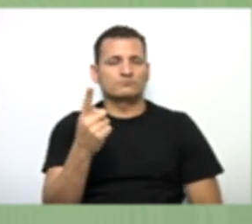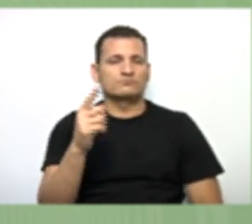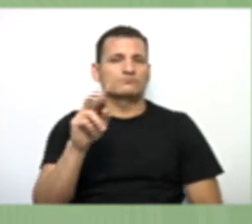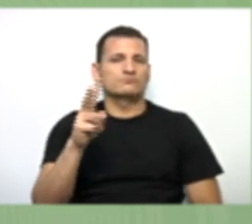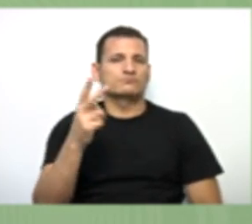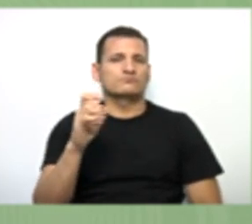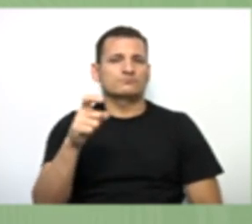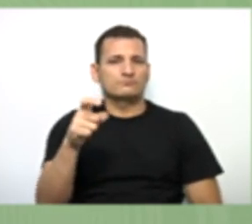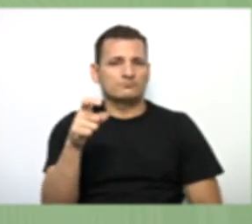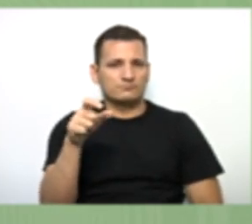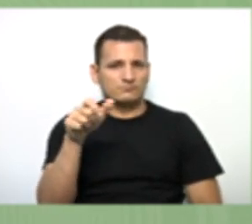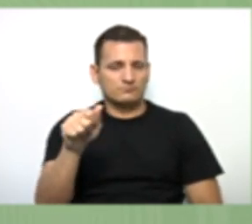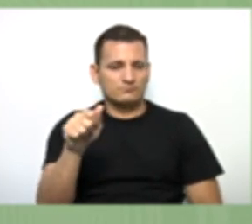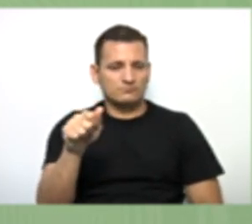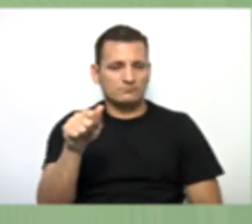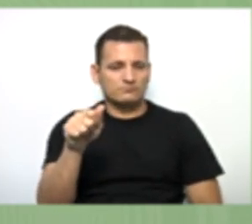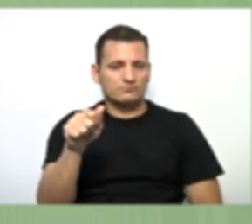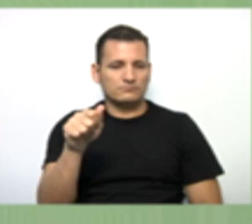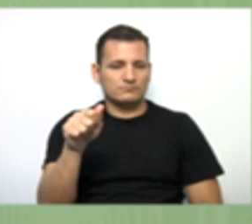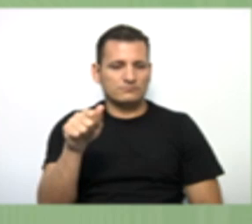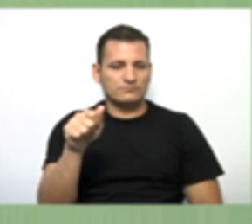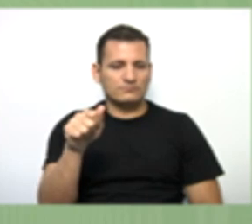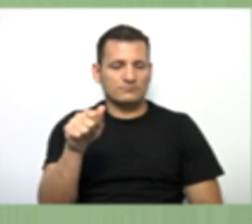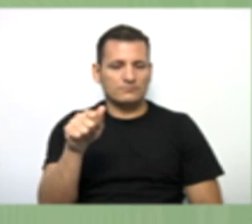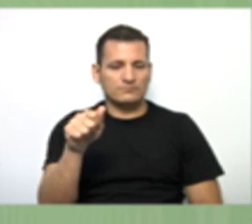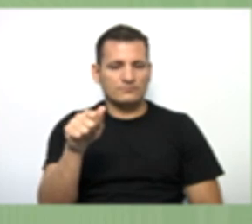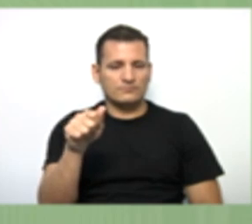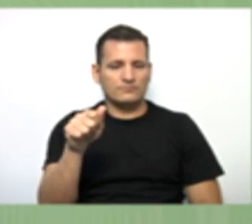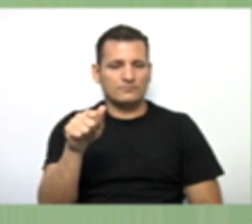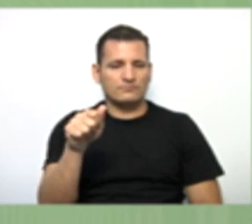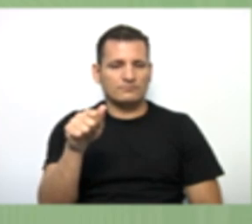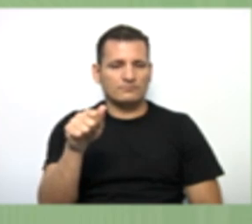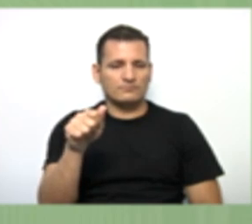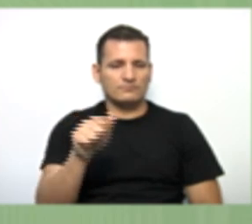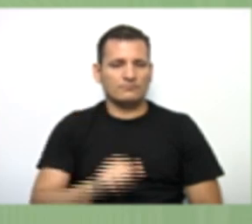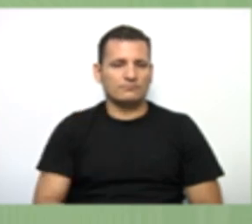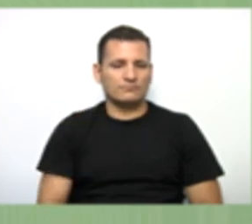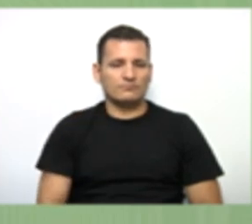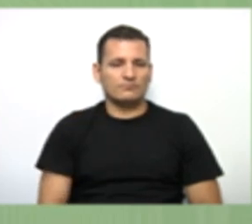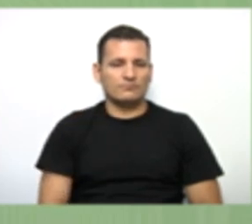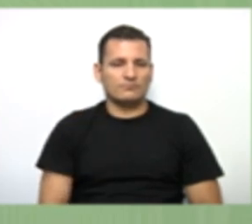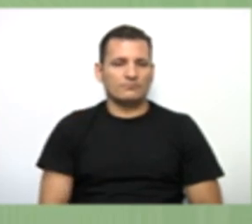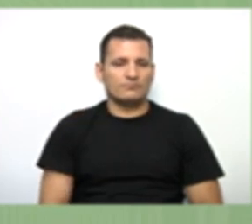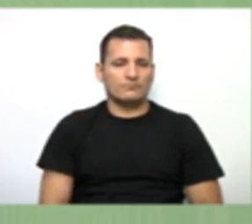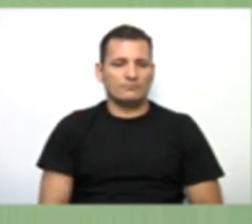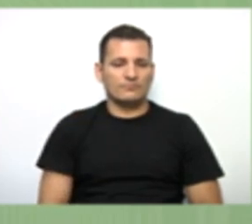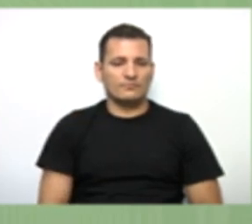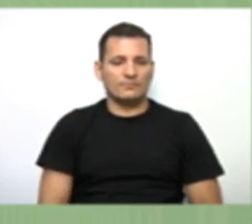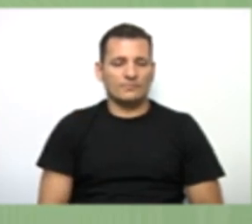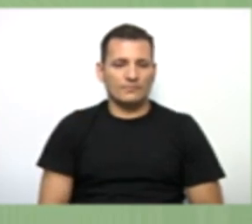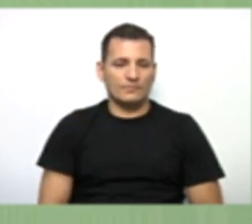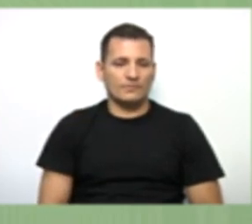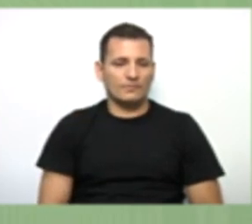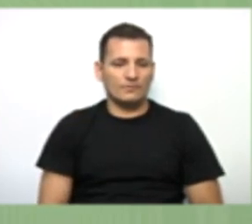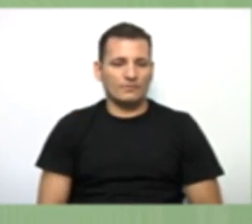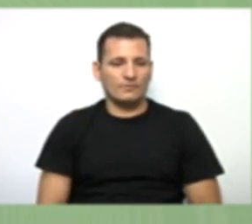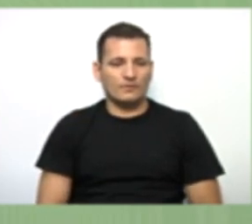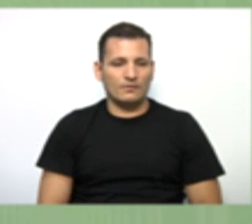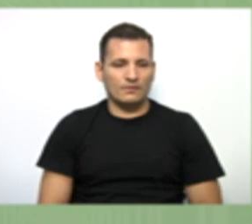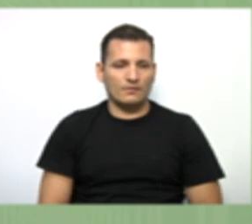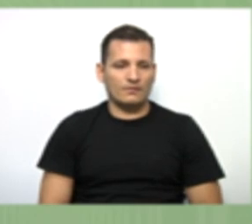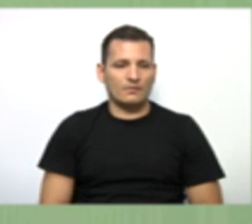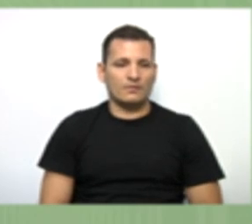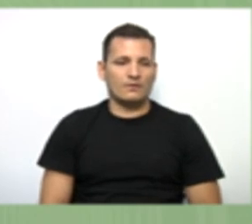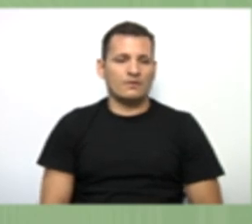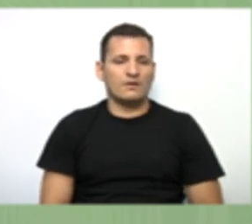nessa tabela, né? Então, quando tenho, né, o 0 é 0, a grande sacada é que o 1,